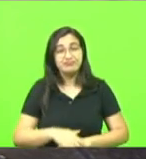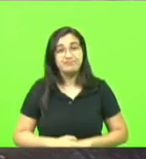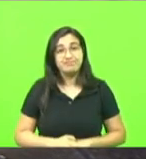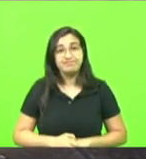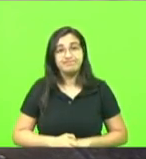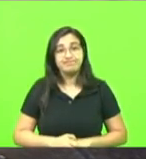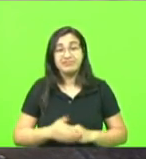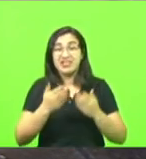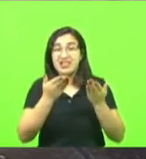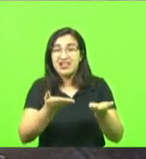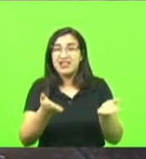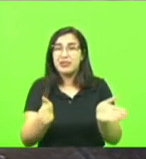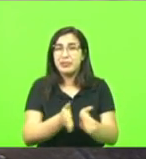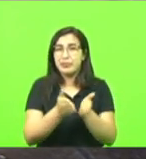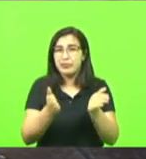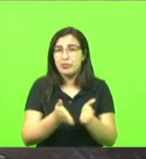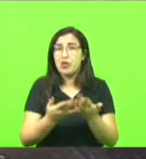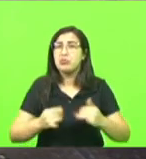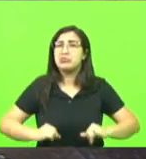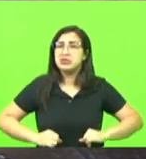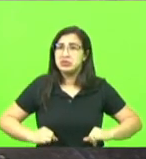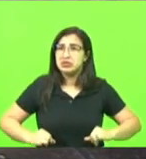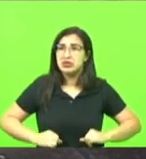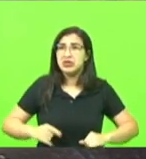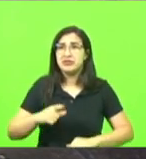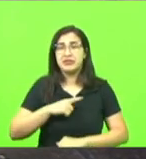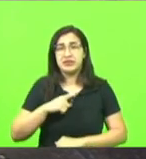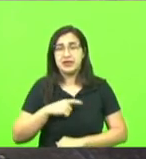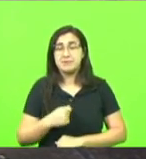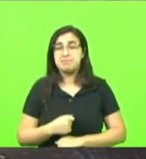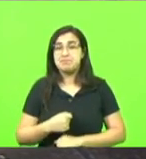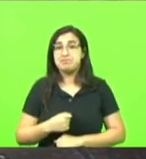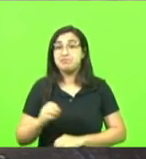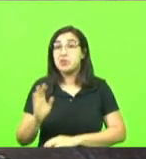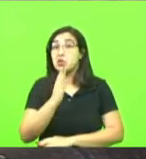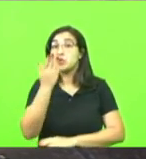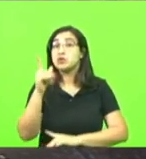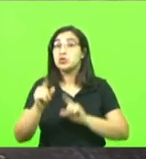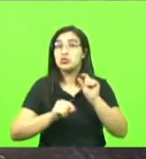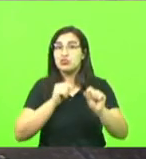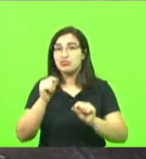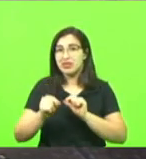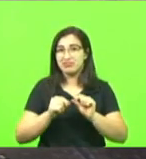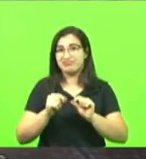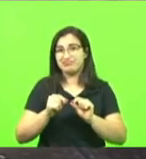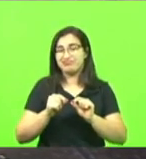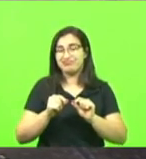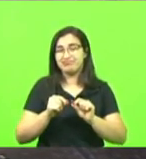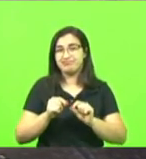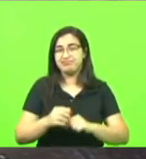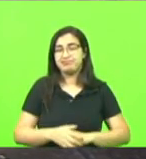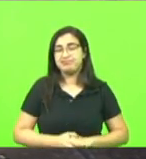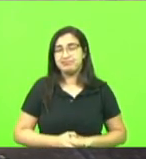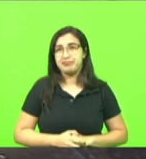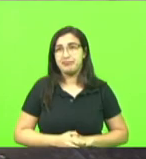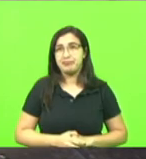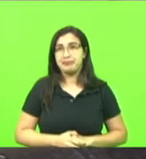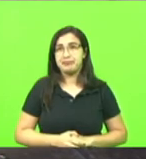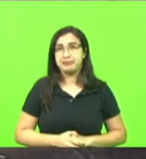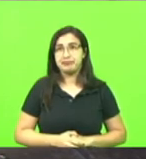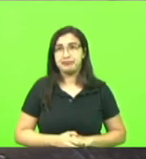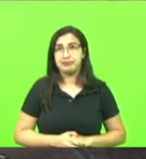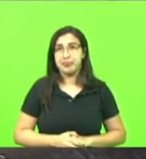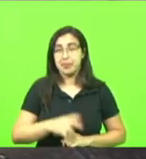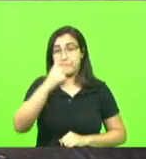dos mais pobres. E agora, recentemente, tivemos a comprovação disso, que quem